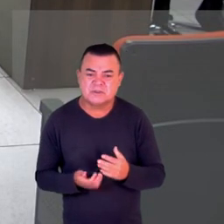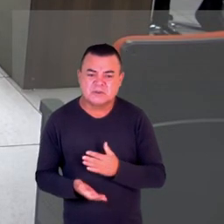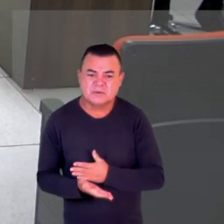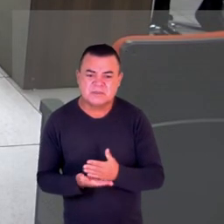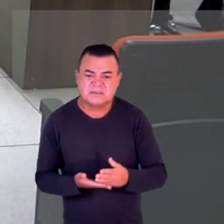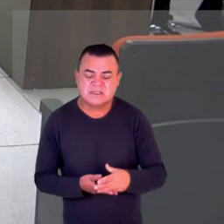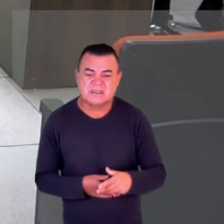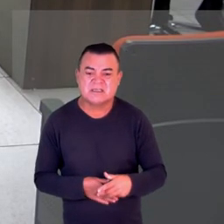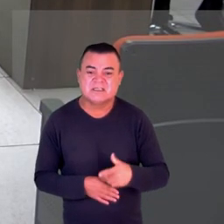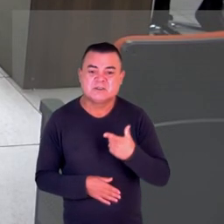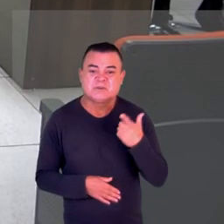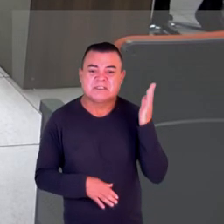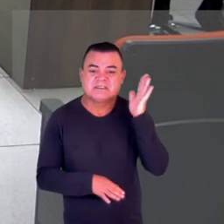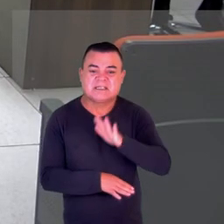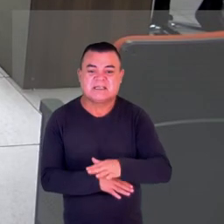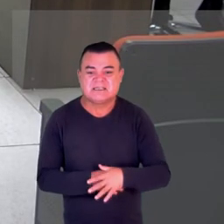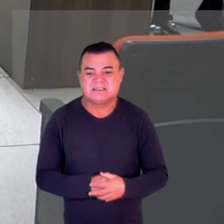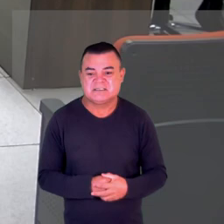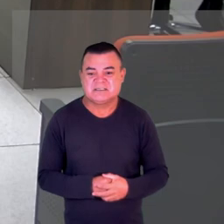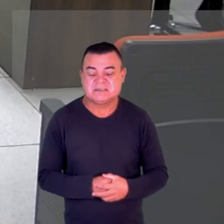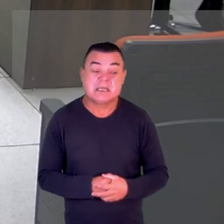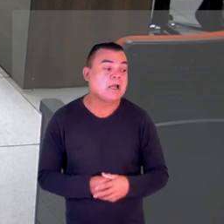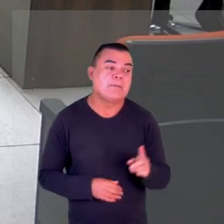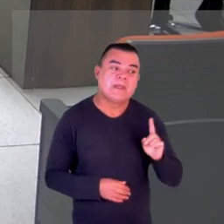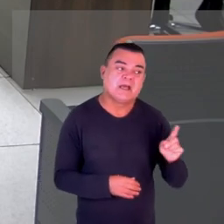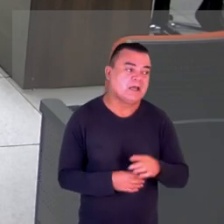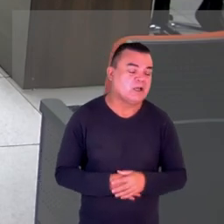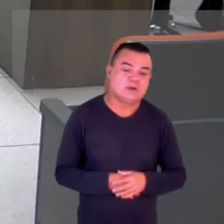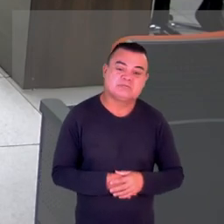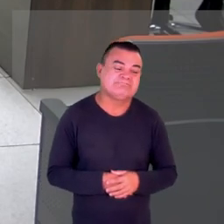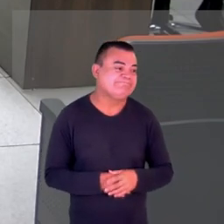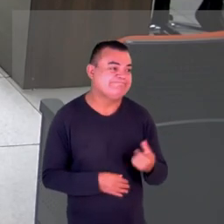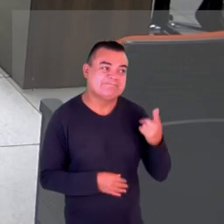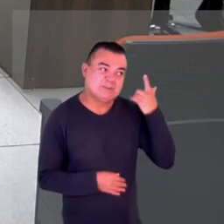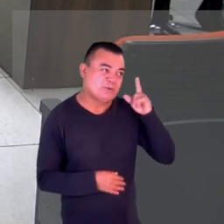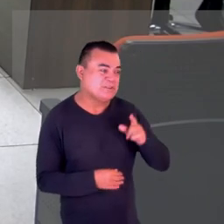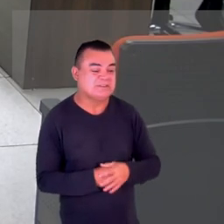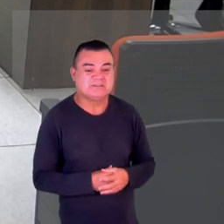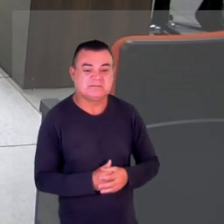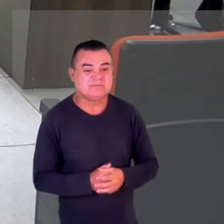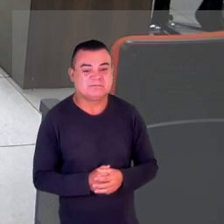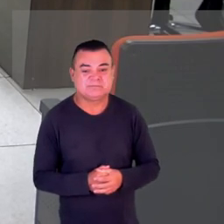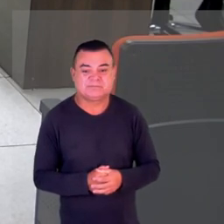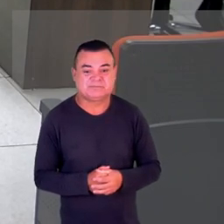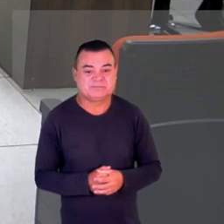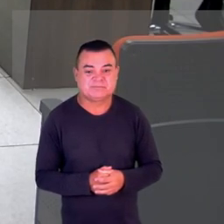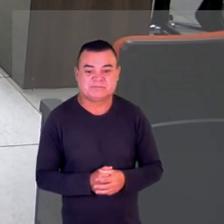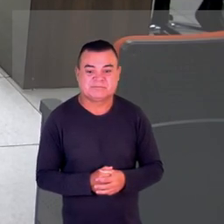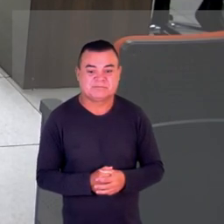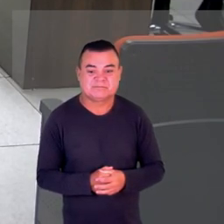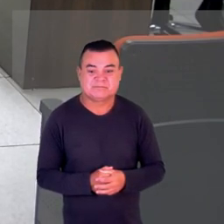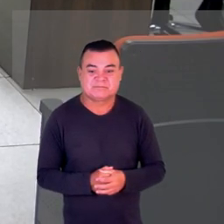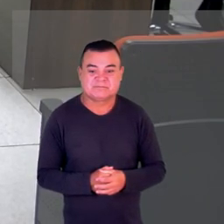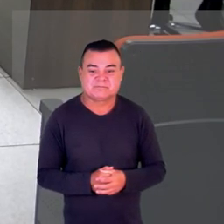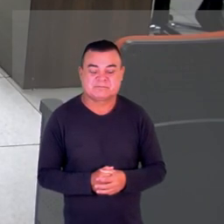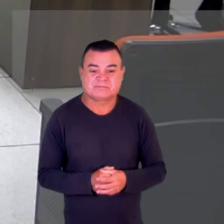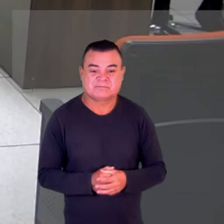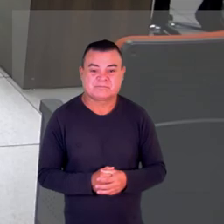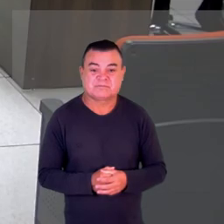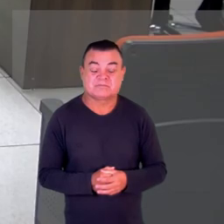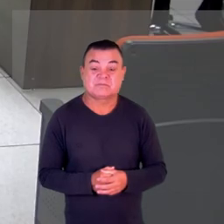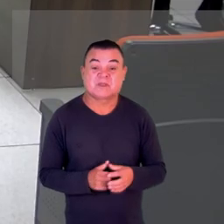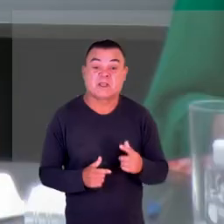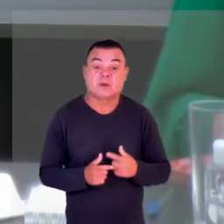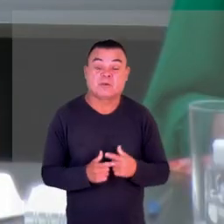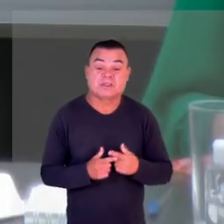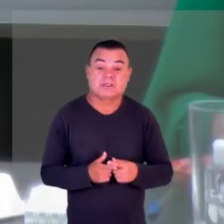conseguiria esse debate não dá tempo pelo que a organização falou a gente não consegue é porque a gente não tá